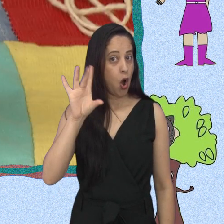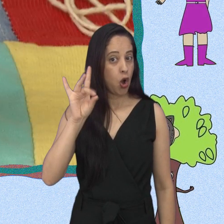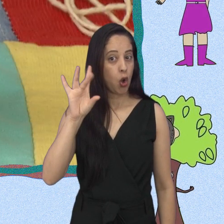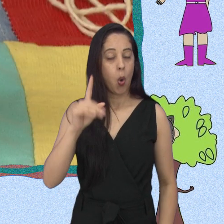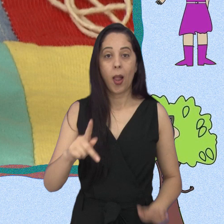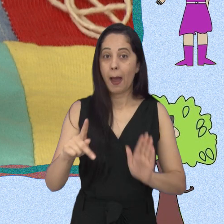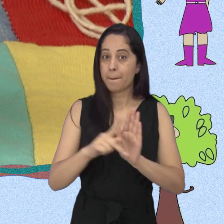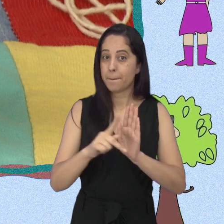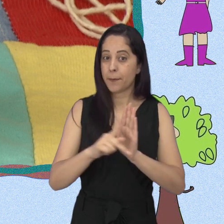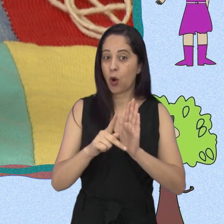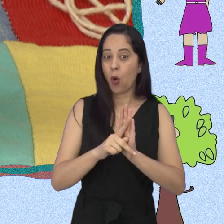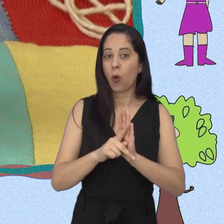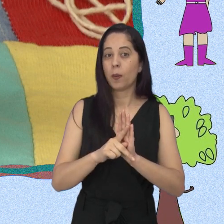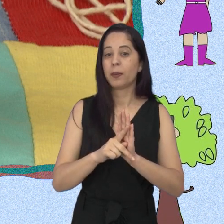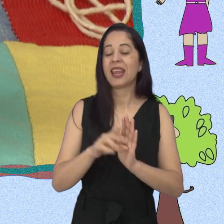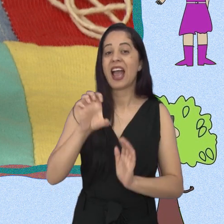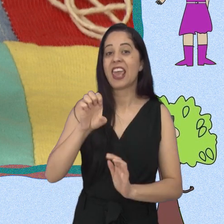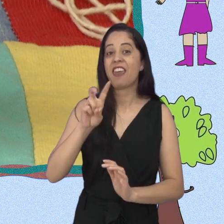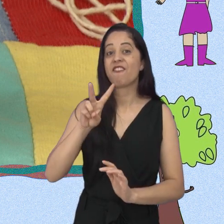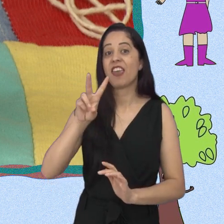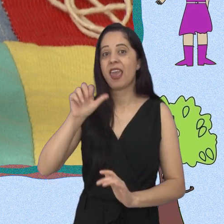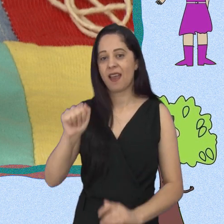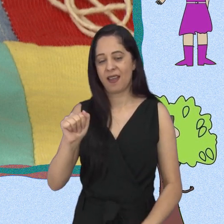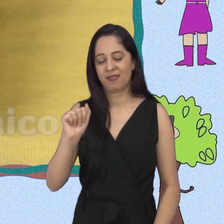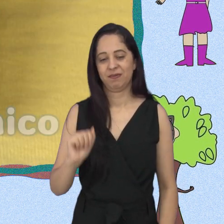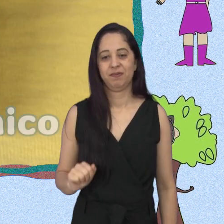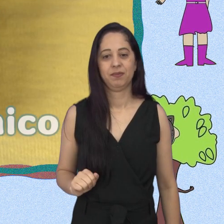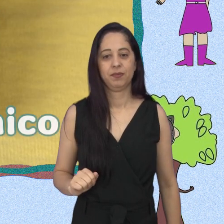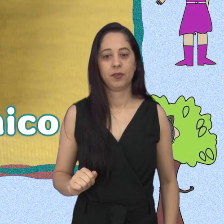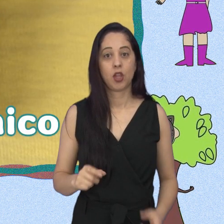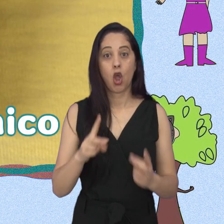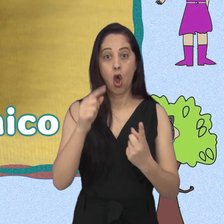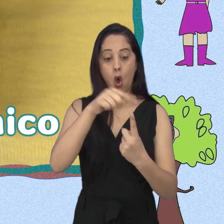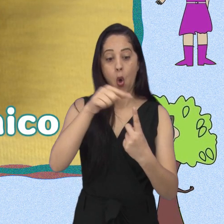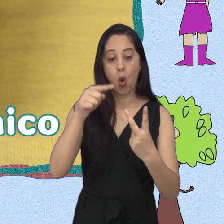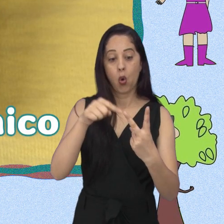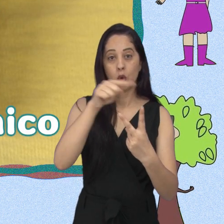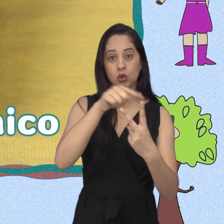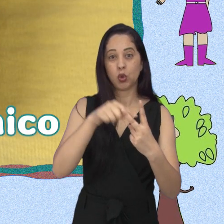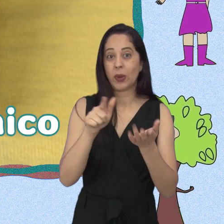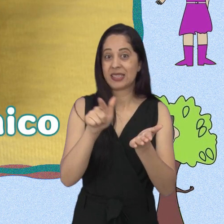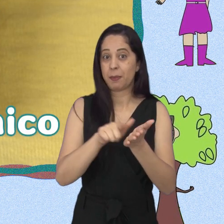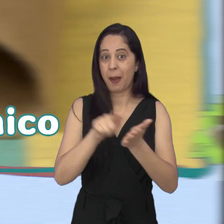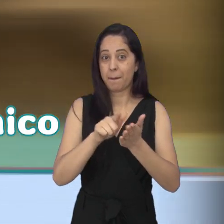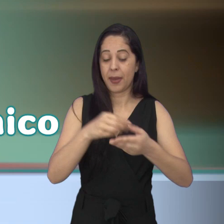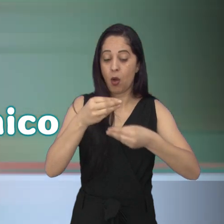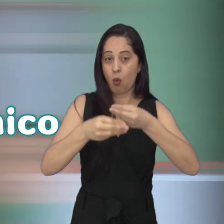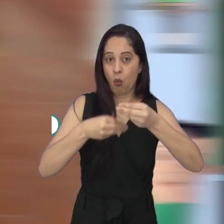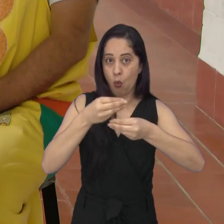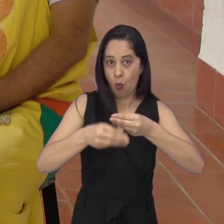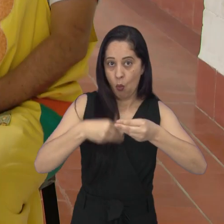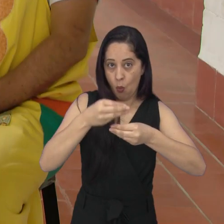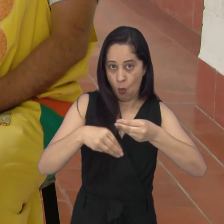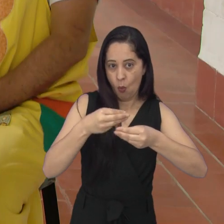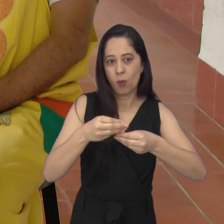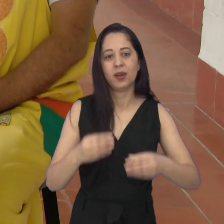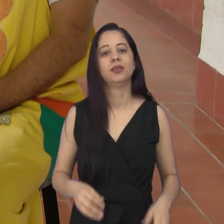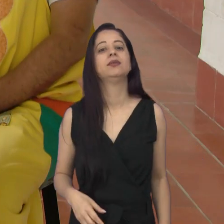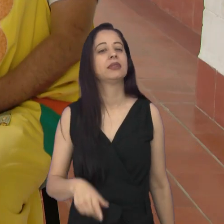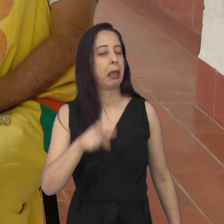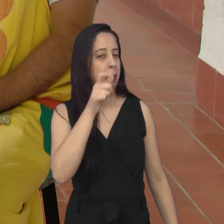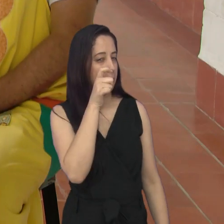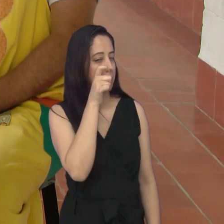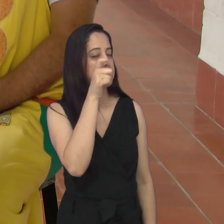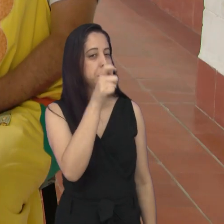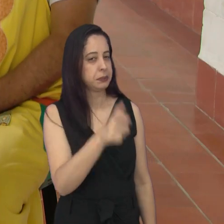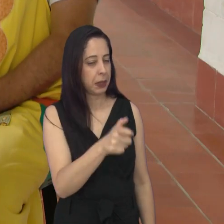uma cola própria para EVA, 2 rolinhos de papel higiênico. Bem interessante,